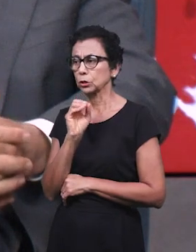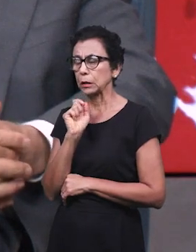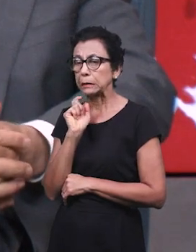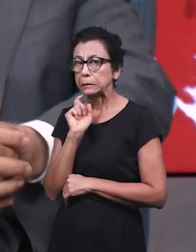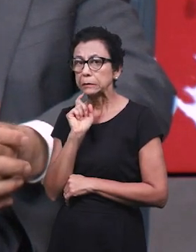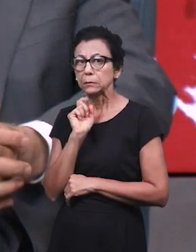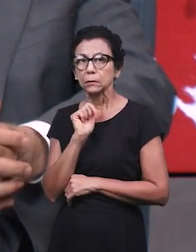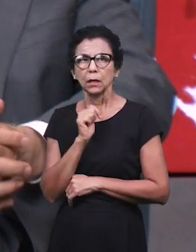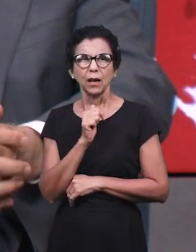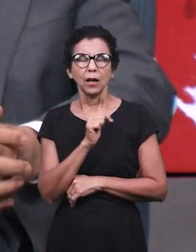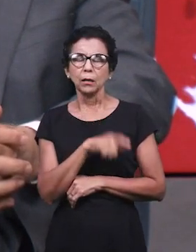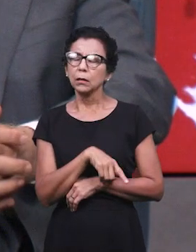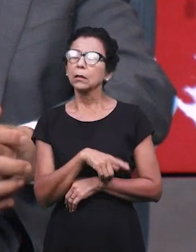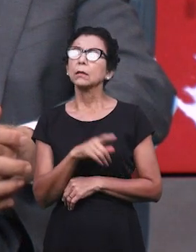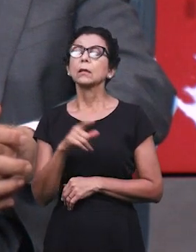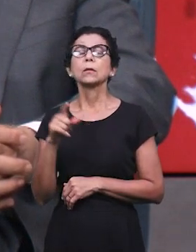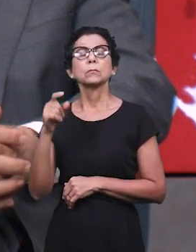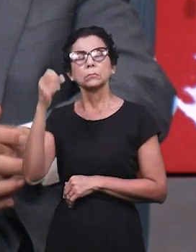mesmo, o pregador é ele.